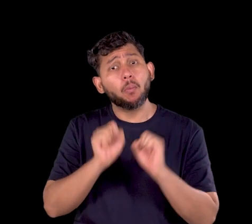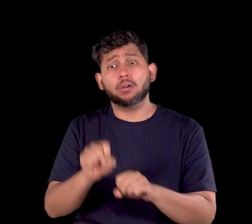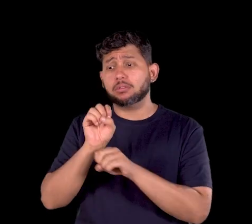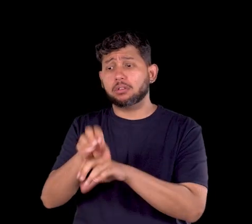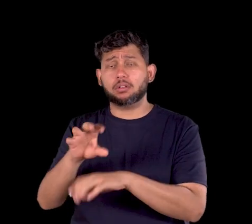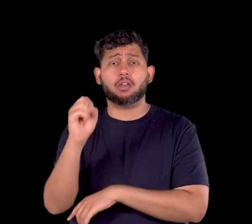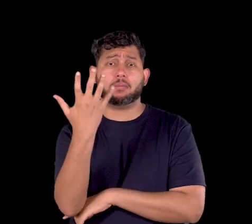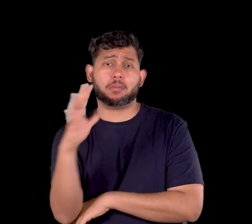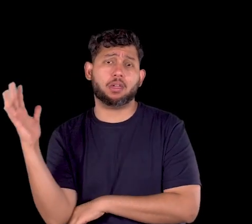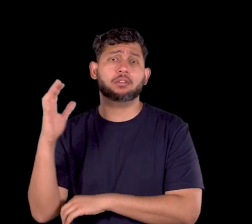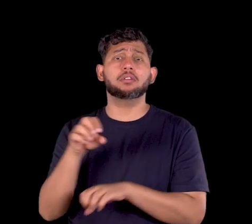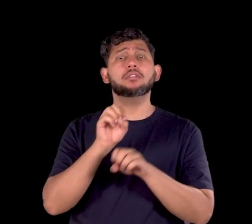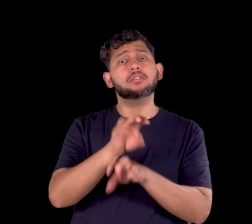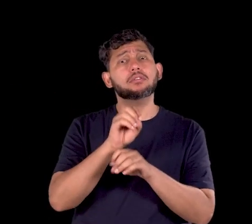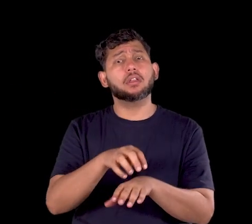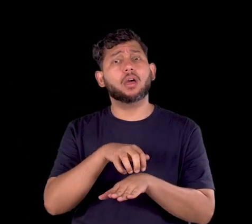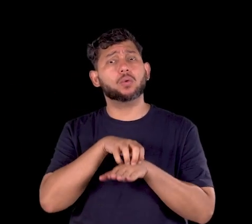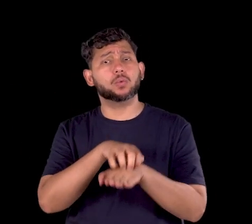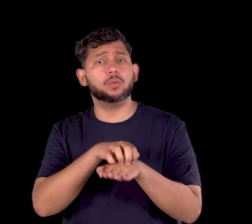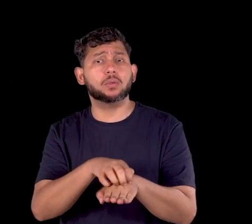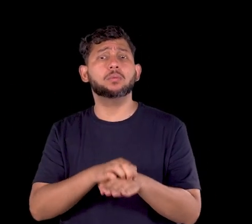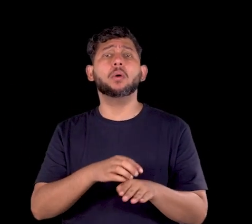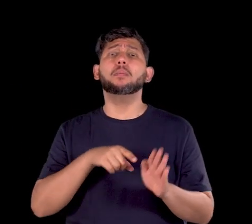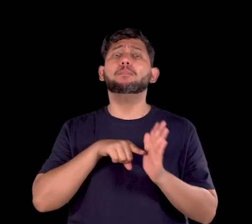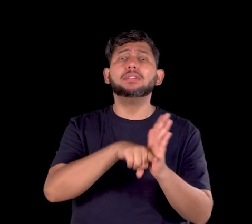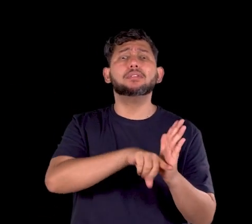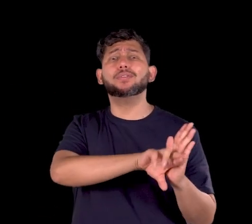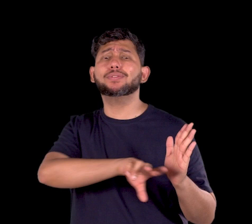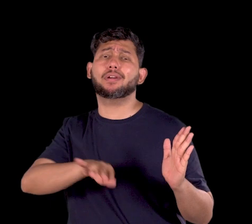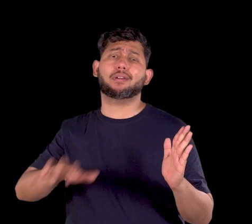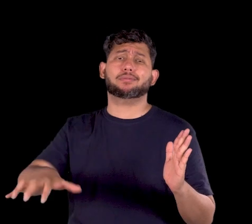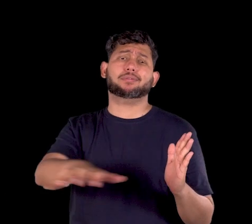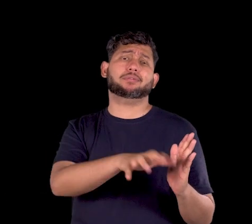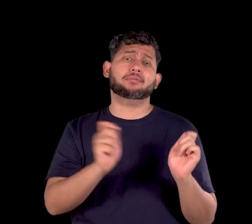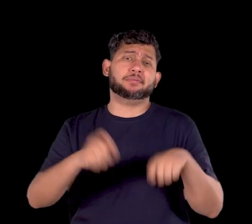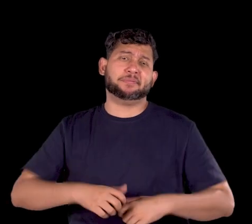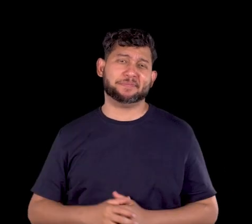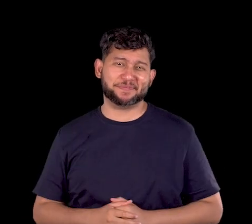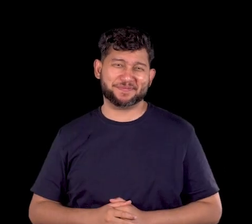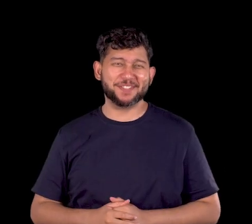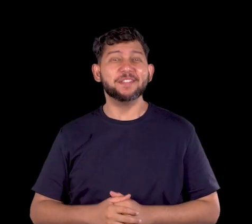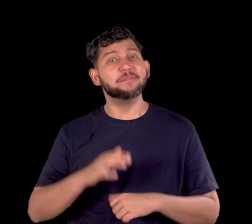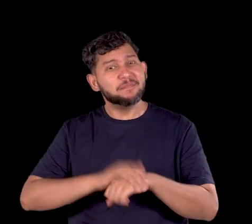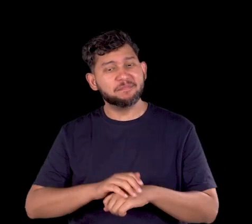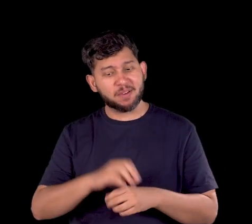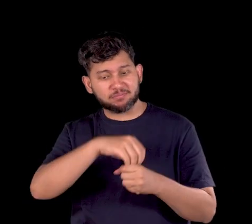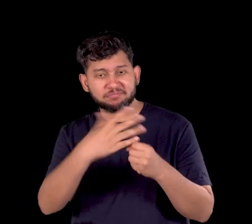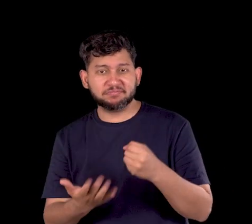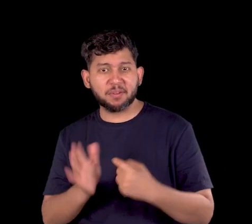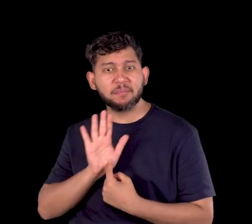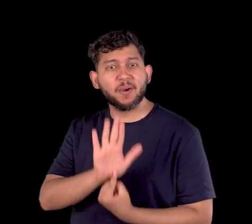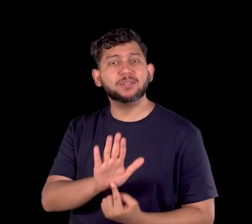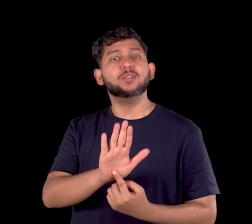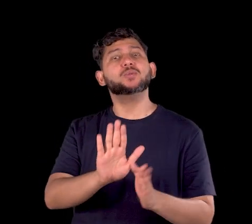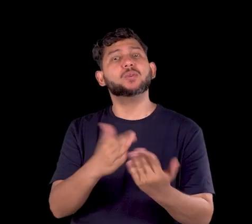repleto de belas imagens, possibilitando o surgimento de ações de educação ambiental, de turismo, de projetos de pesquisa em